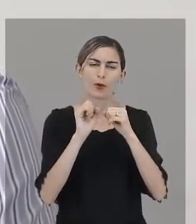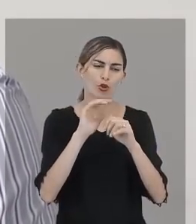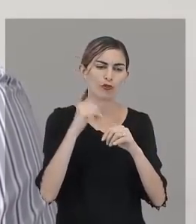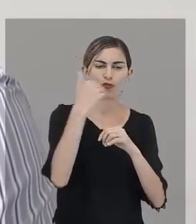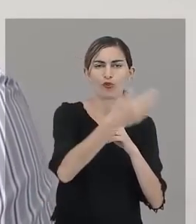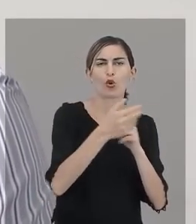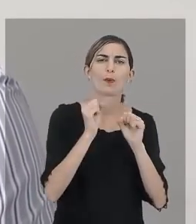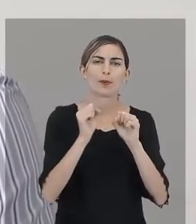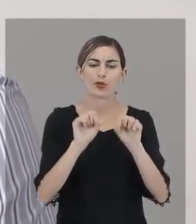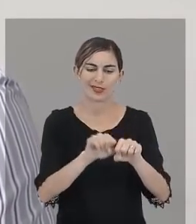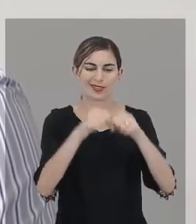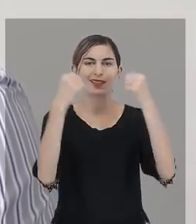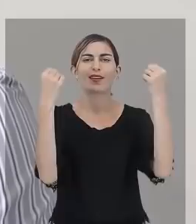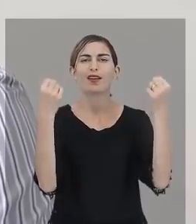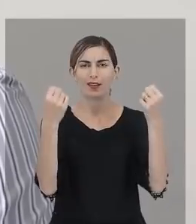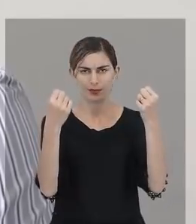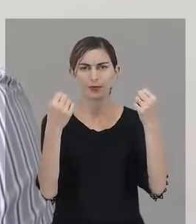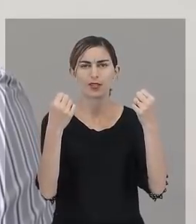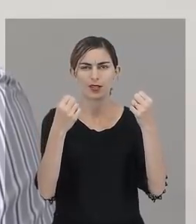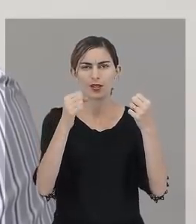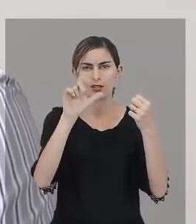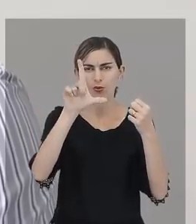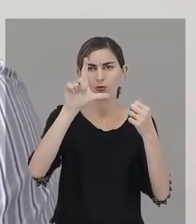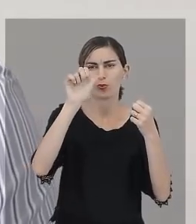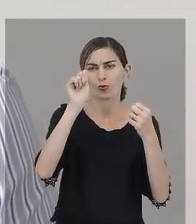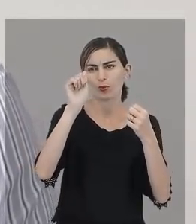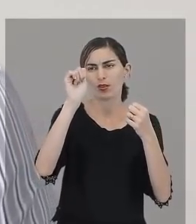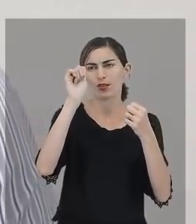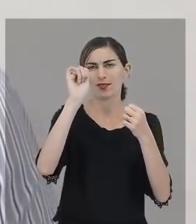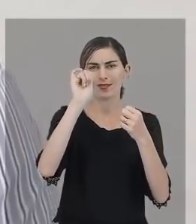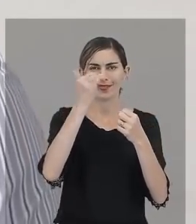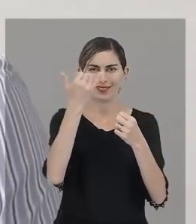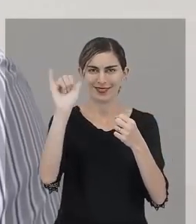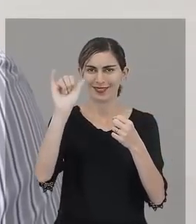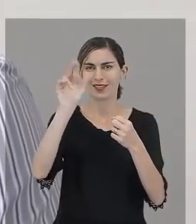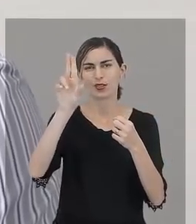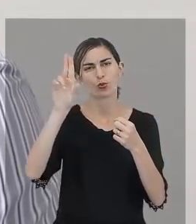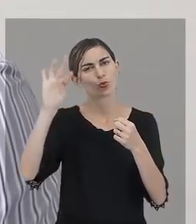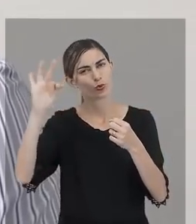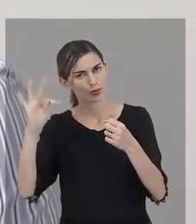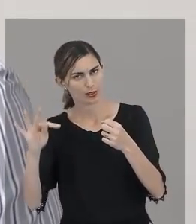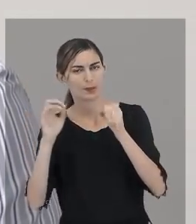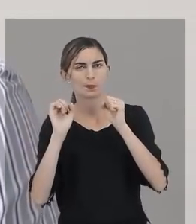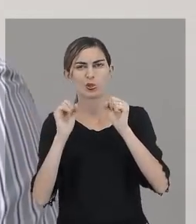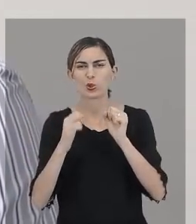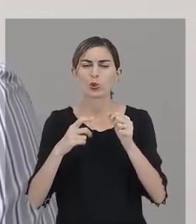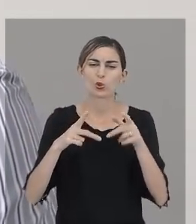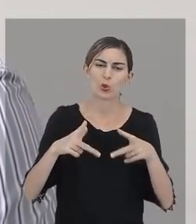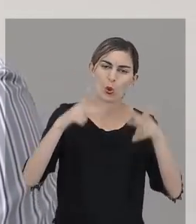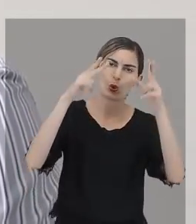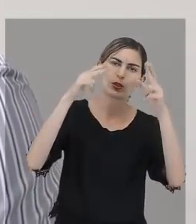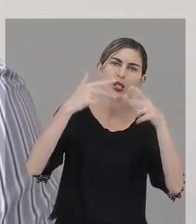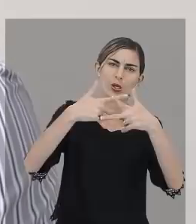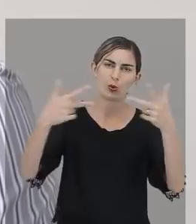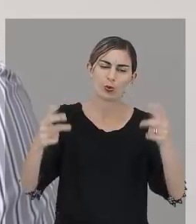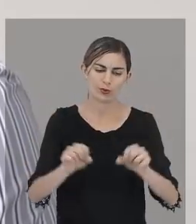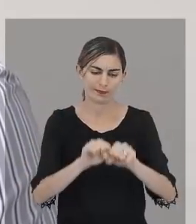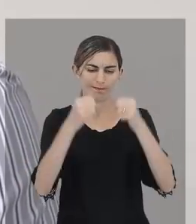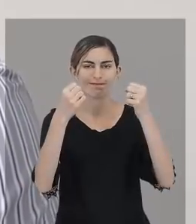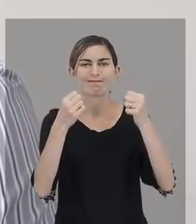ficar de fora, você pode quebrar, o layout da sua aplicação pode ficar quebrado, certo? Alguma coisa sem aparecer,